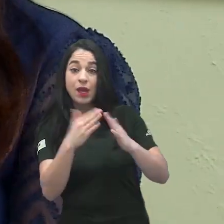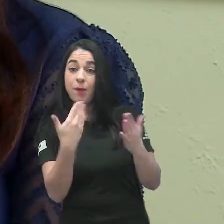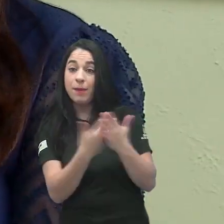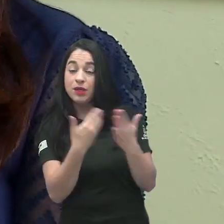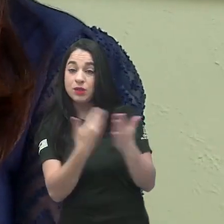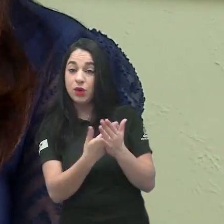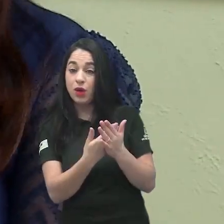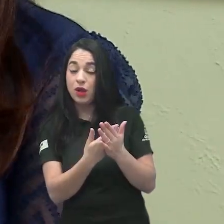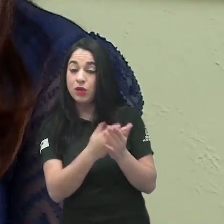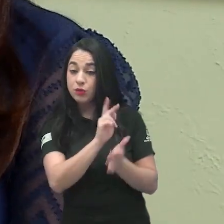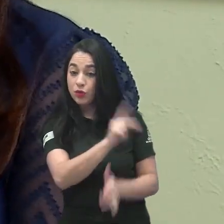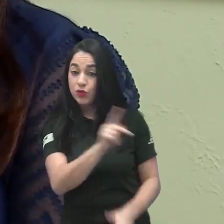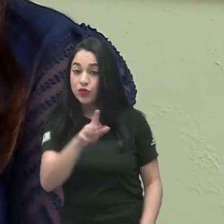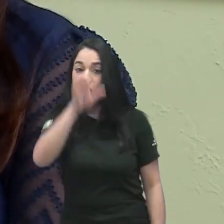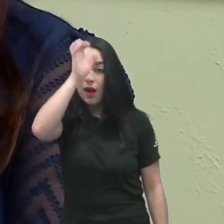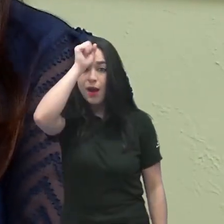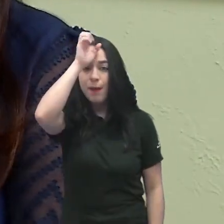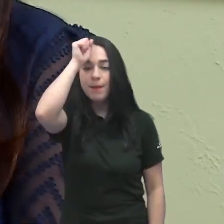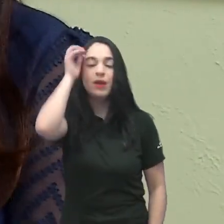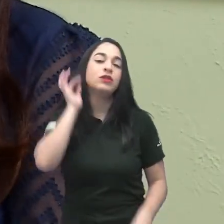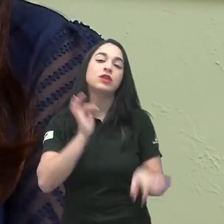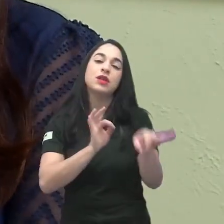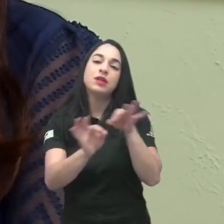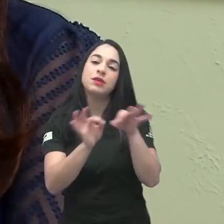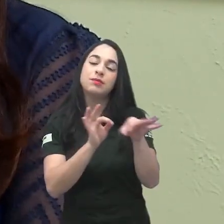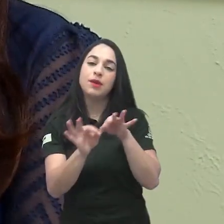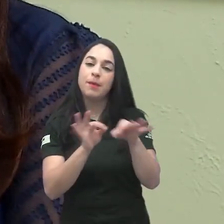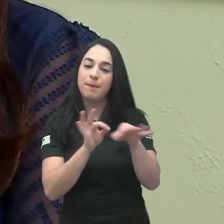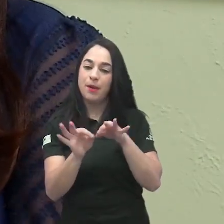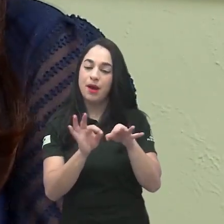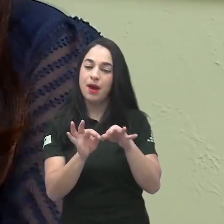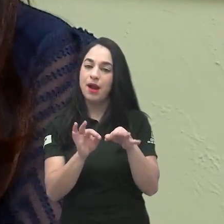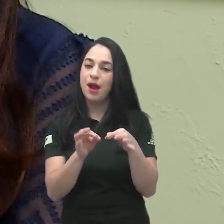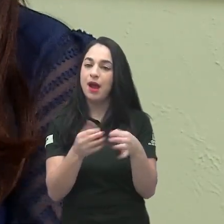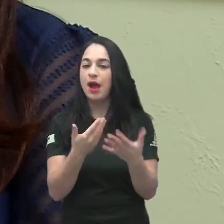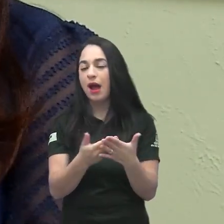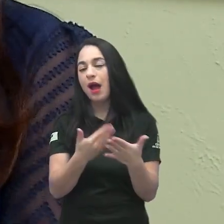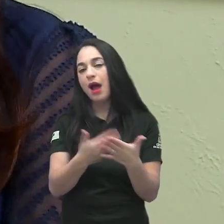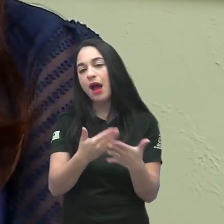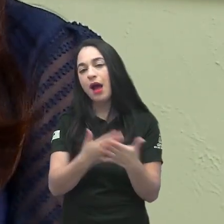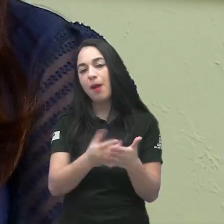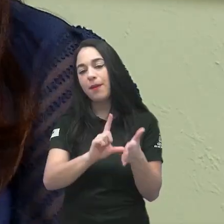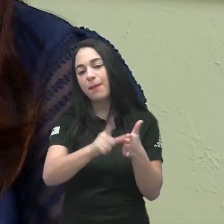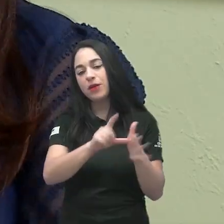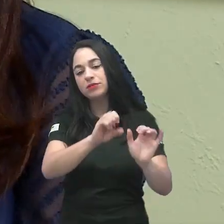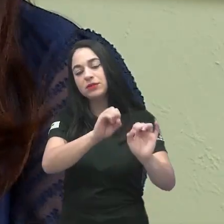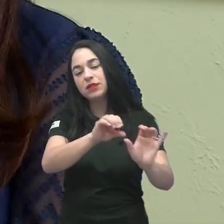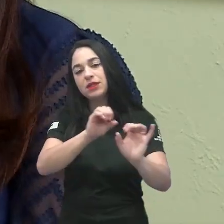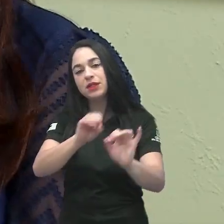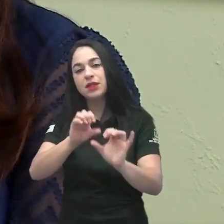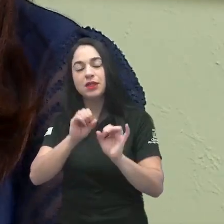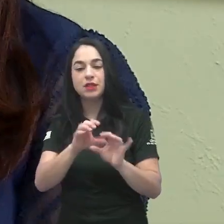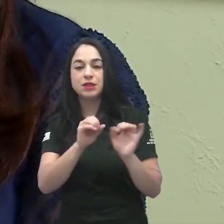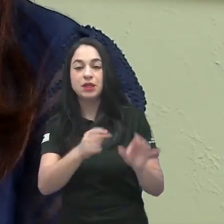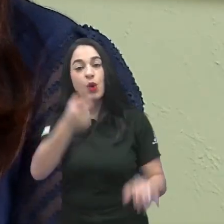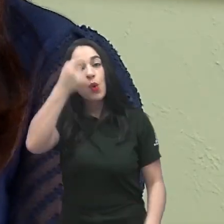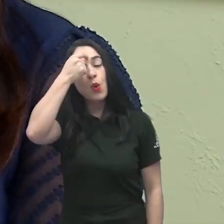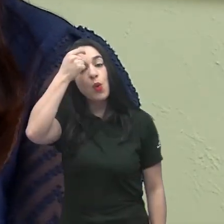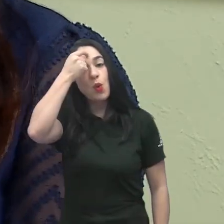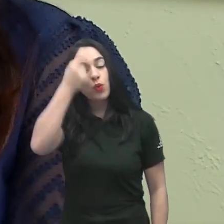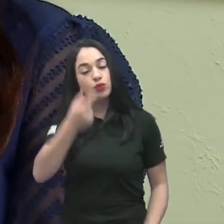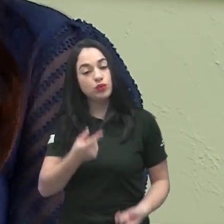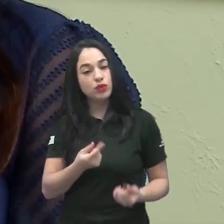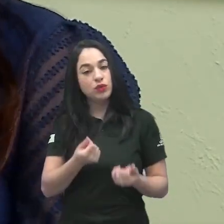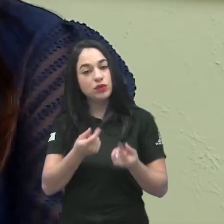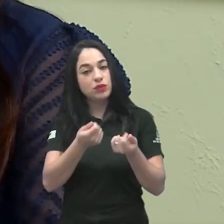nossa, que trabalha o planejamento de aula e traz esses componentes, traz os conceitos da educação